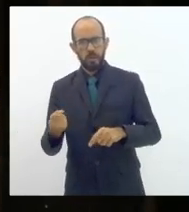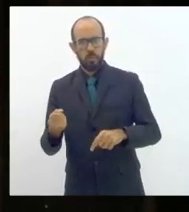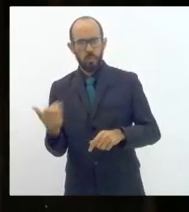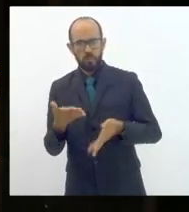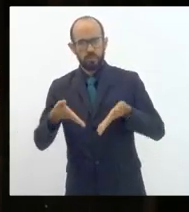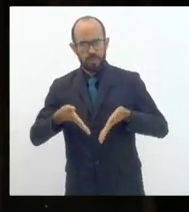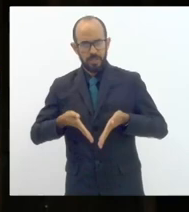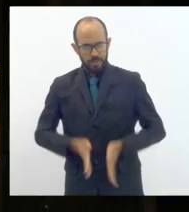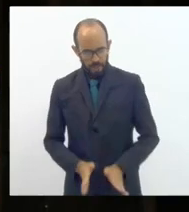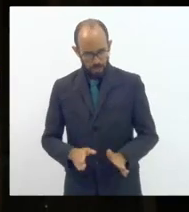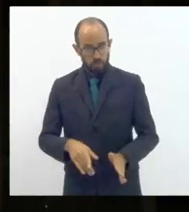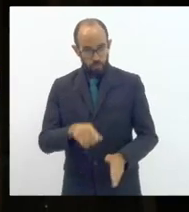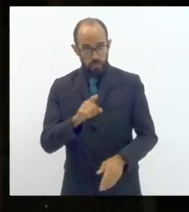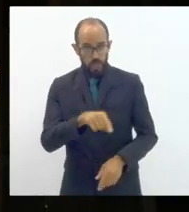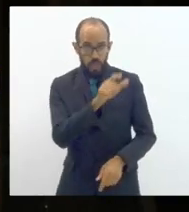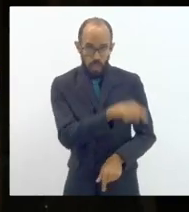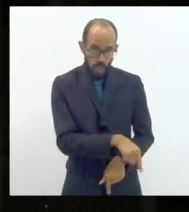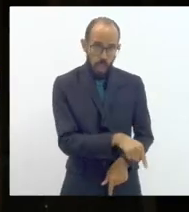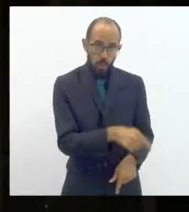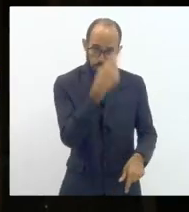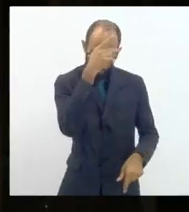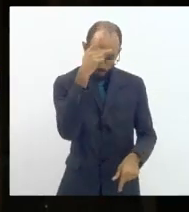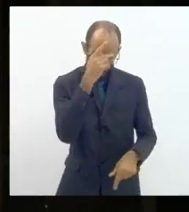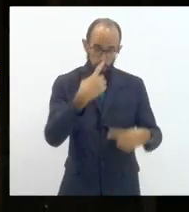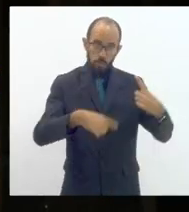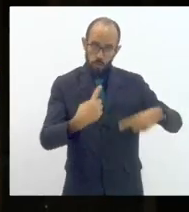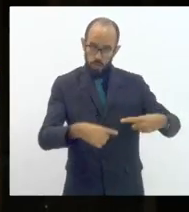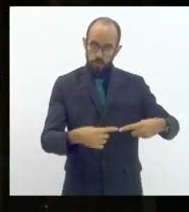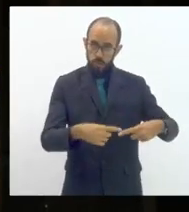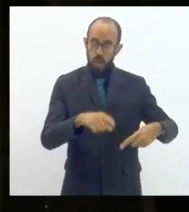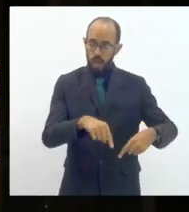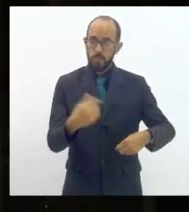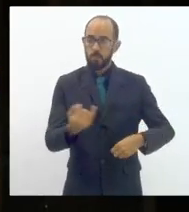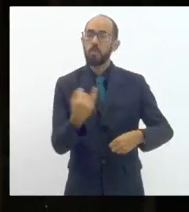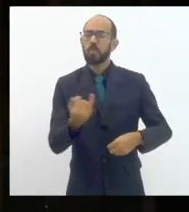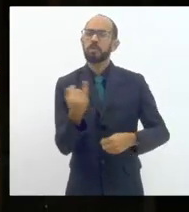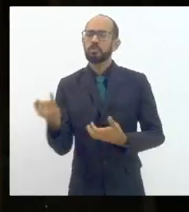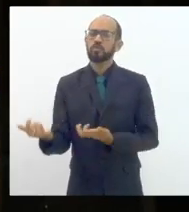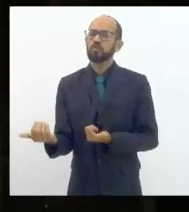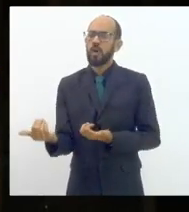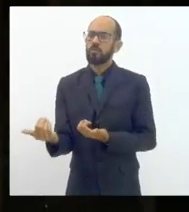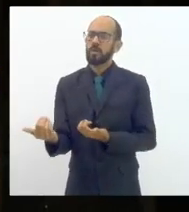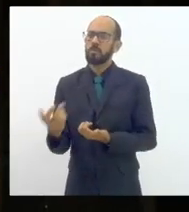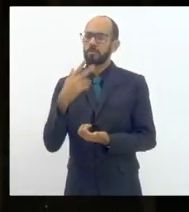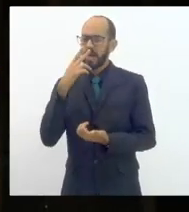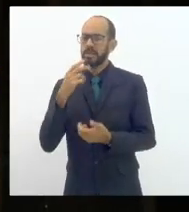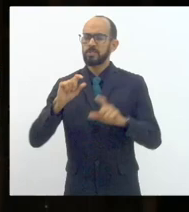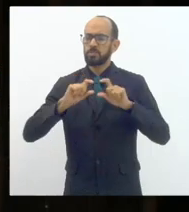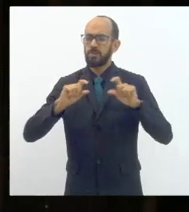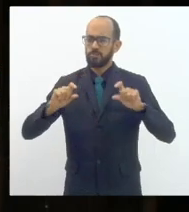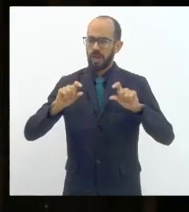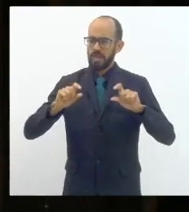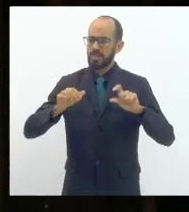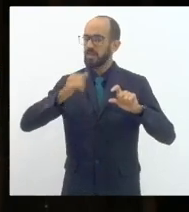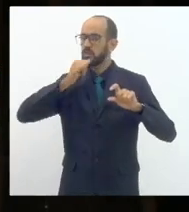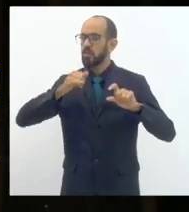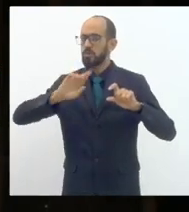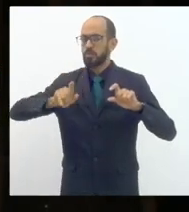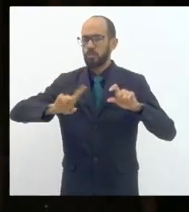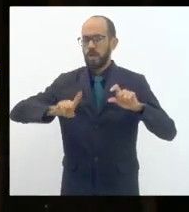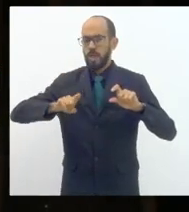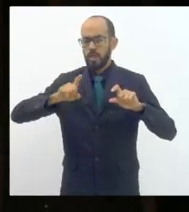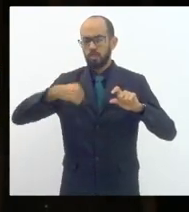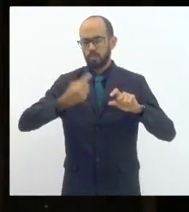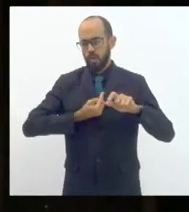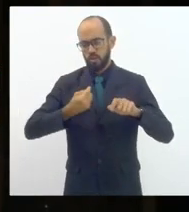nasce, você já é um ser político. E é muito importante o jovem, porque realmente, pode até parecer uma frase clichê, mas é o jovem que vai mudar o